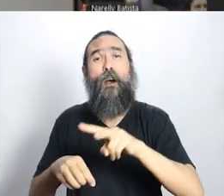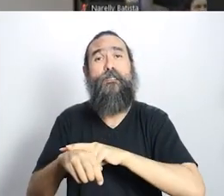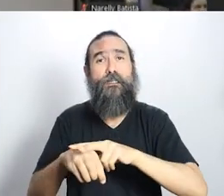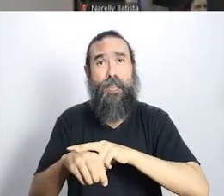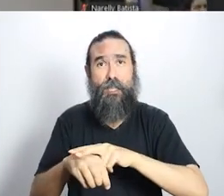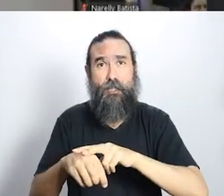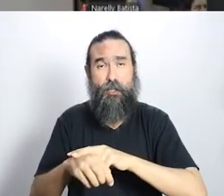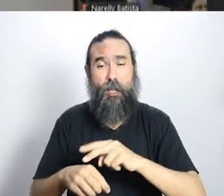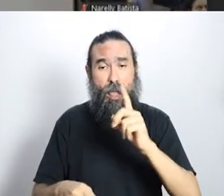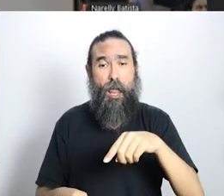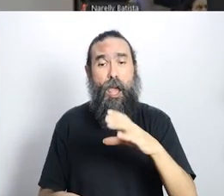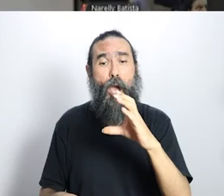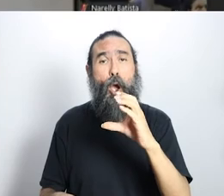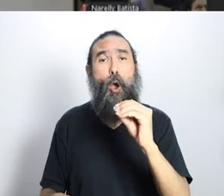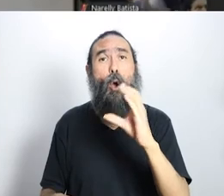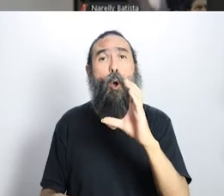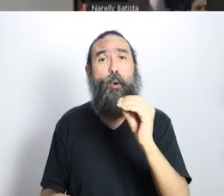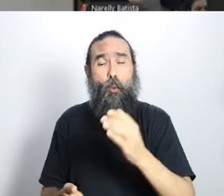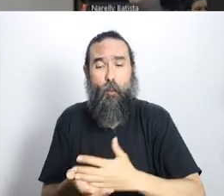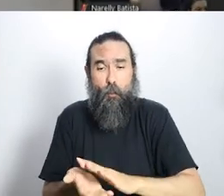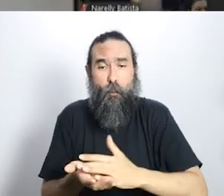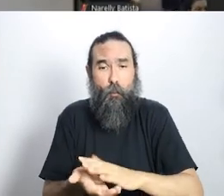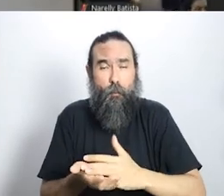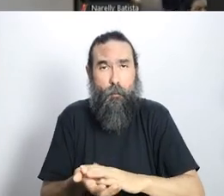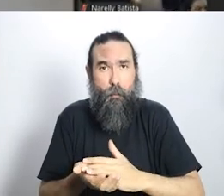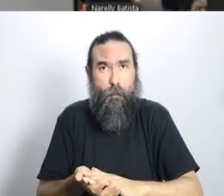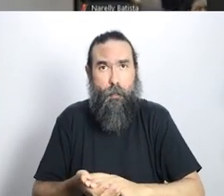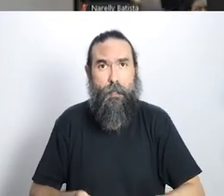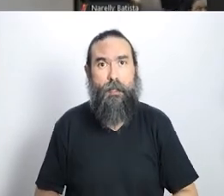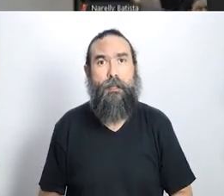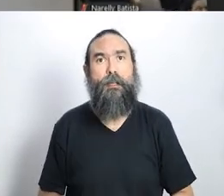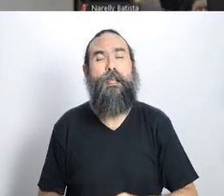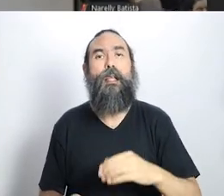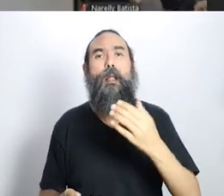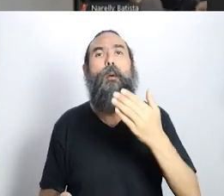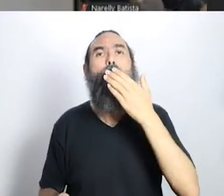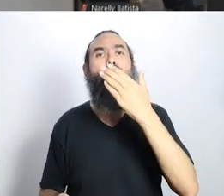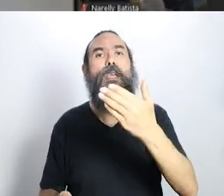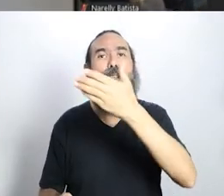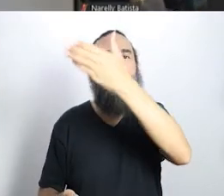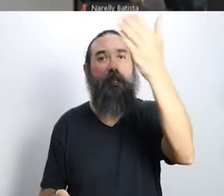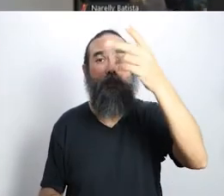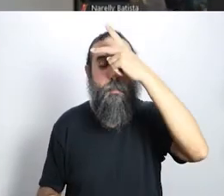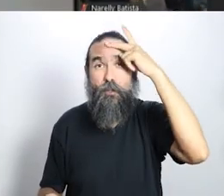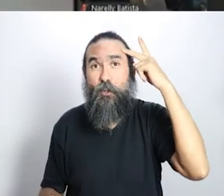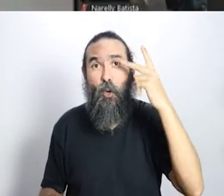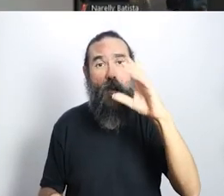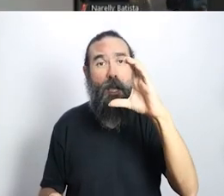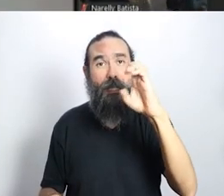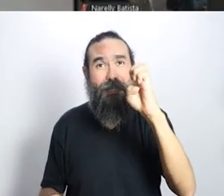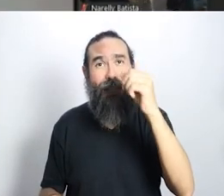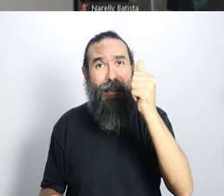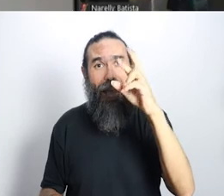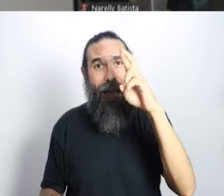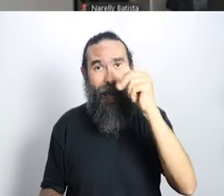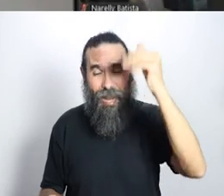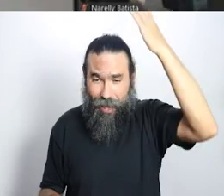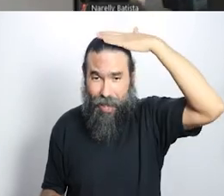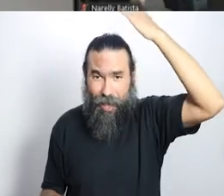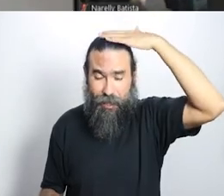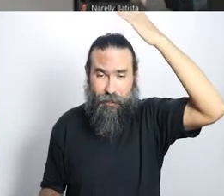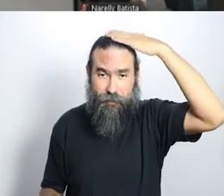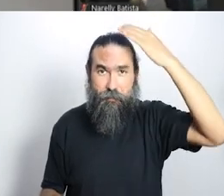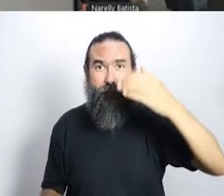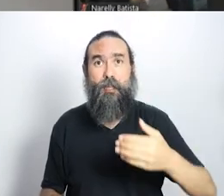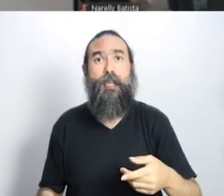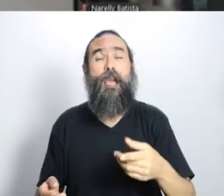Coco Raiz de Arco Verde com um pouco de Iguape. Mestre Caçoeira. Um cheiro grande para esse povo do Ceará, do Iguape. Severina,